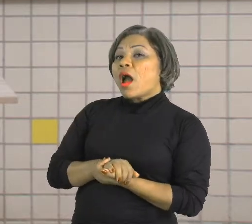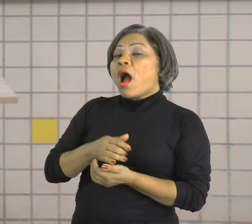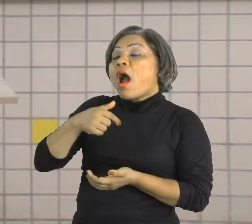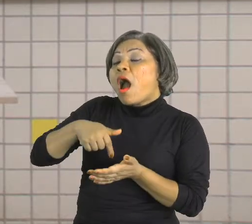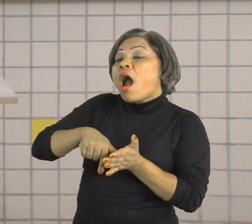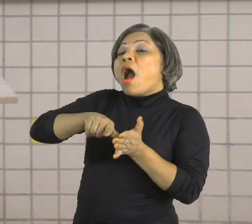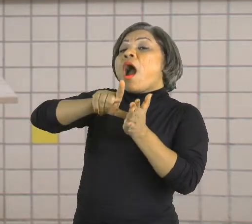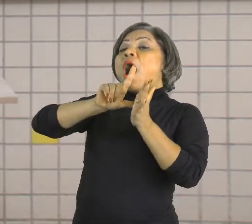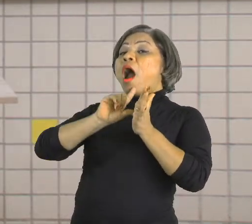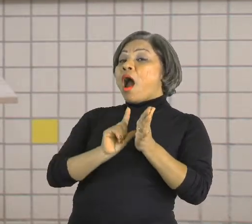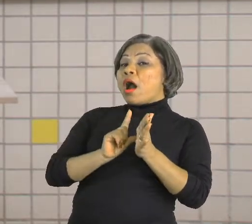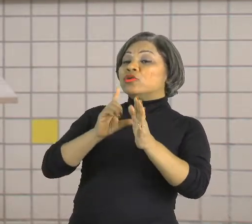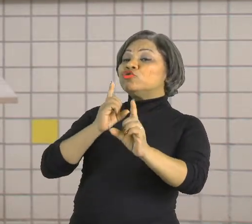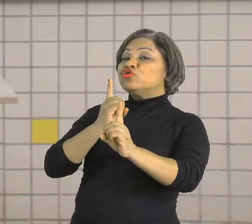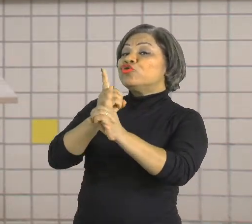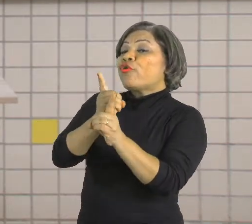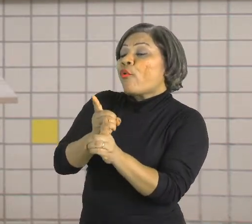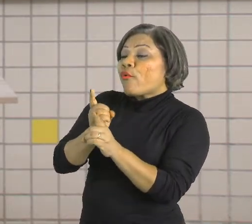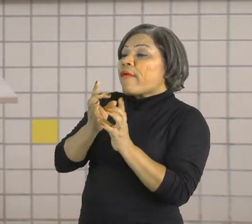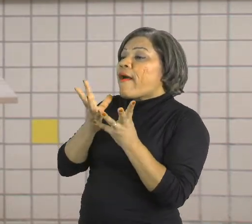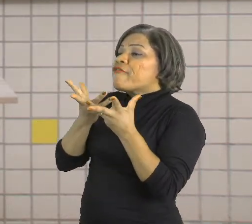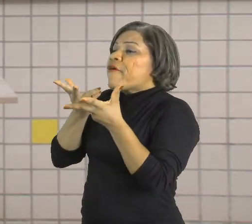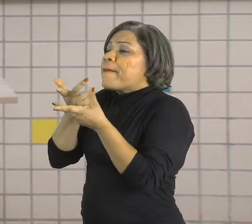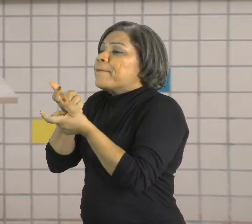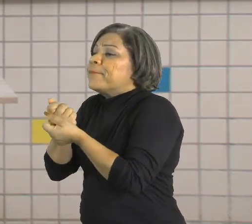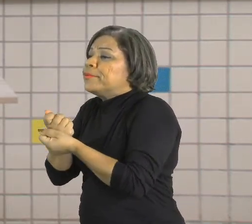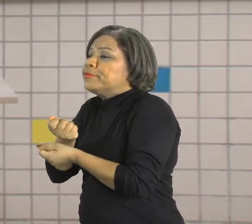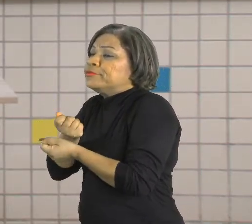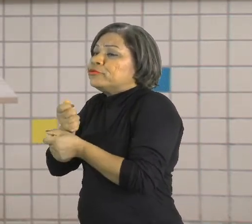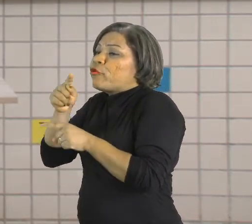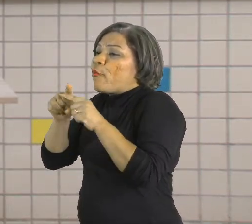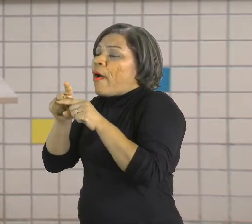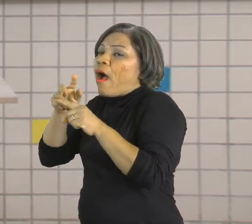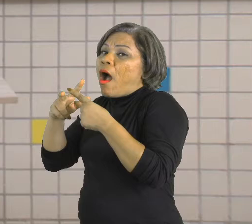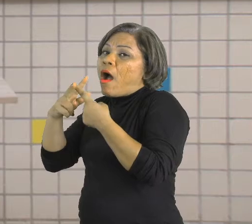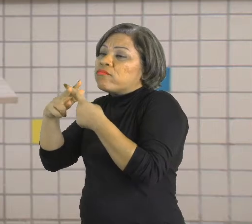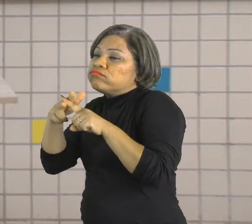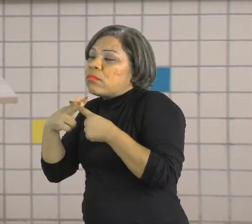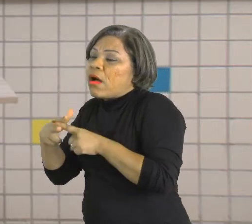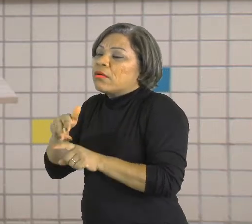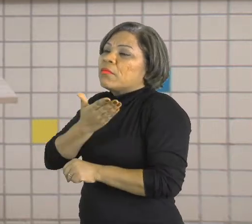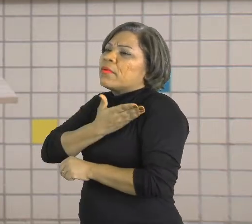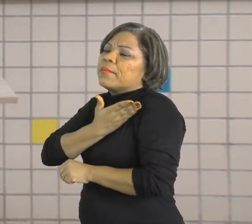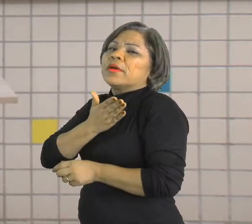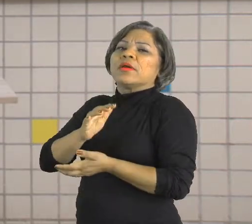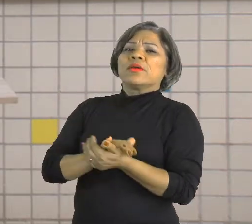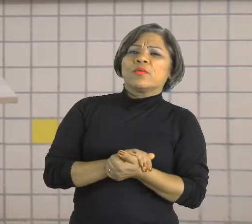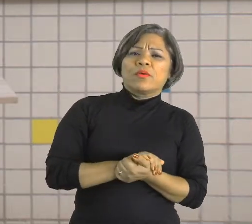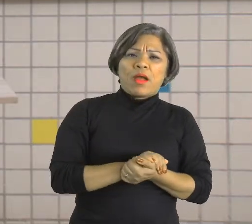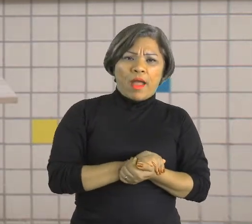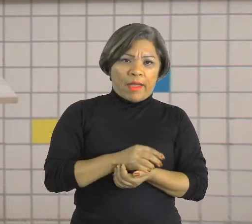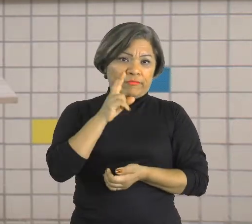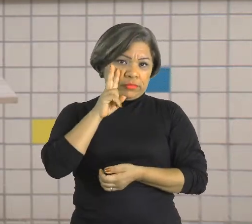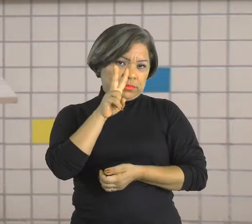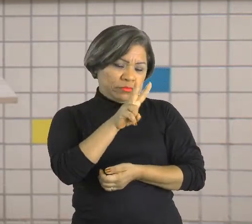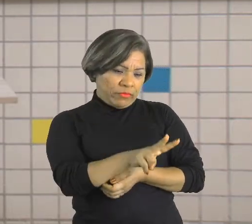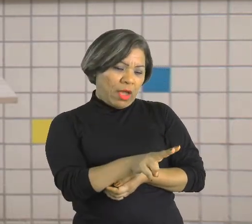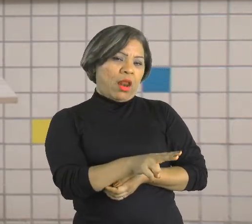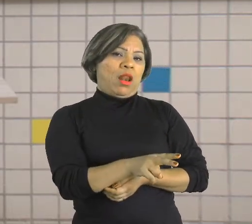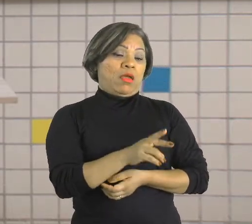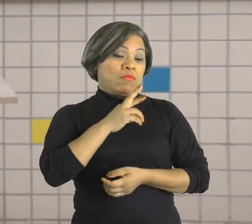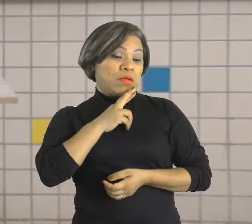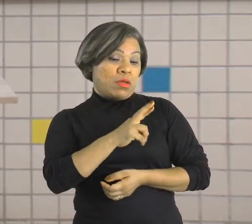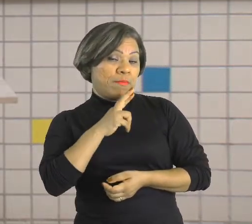que ela fazia toda manhã? Aí você vai voltar lá na história, fazer a leitura e responder,